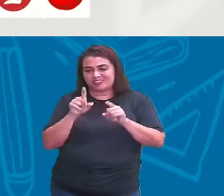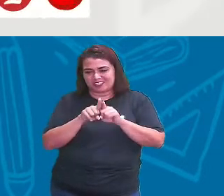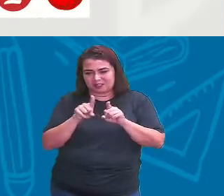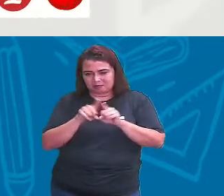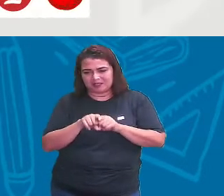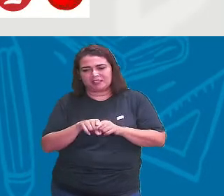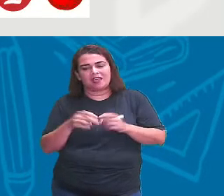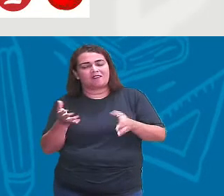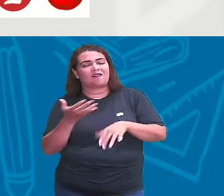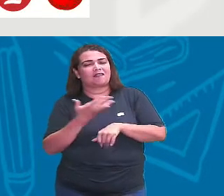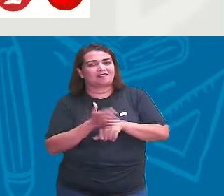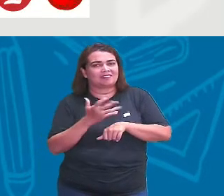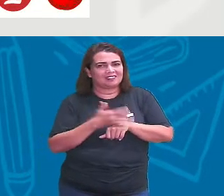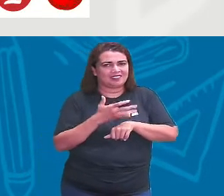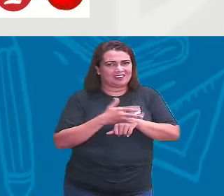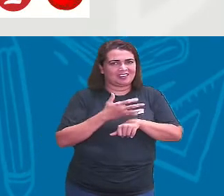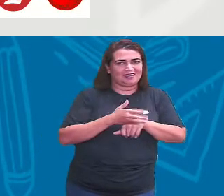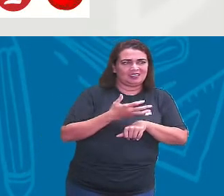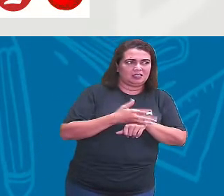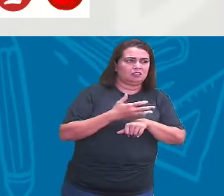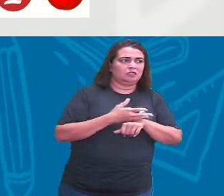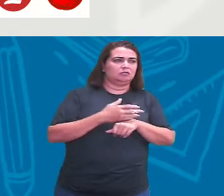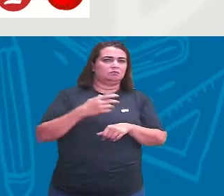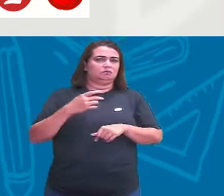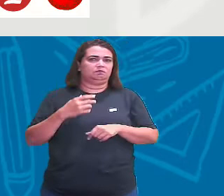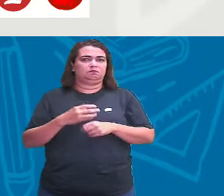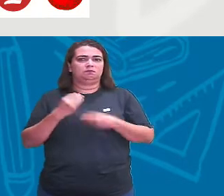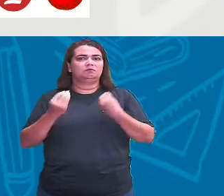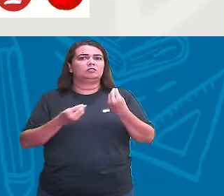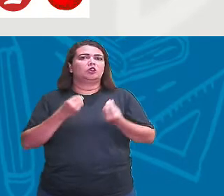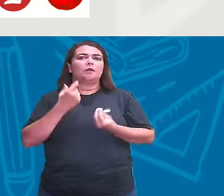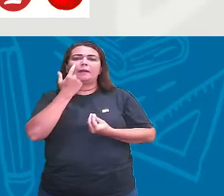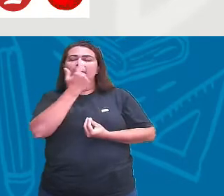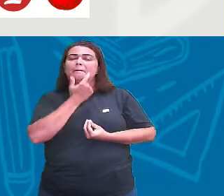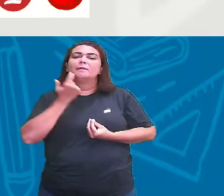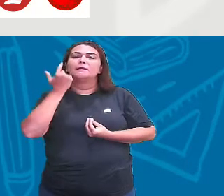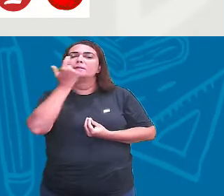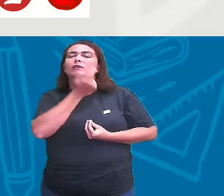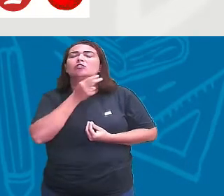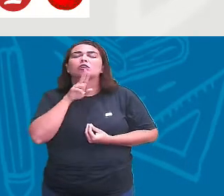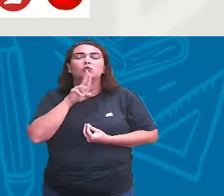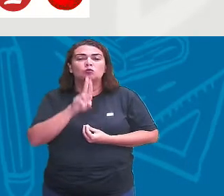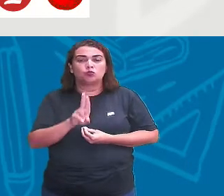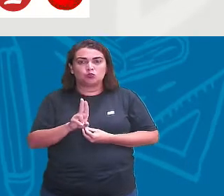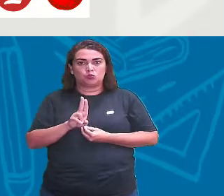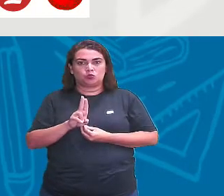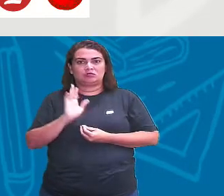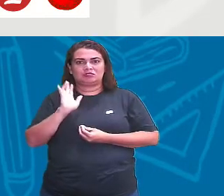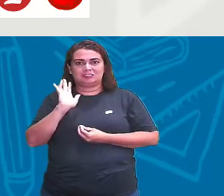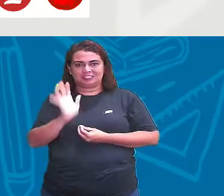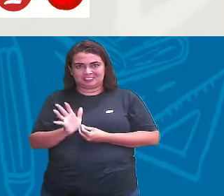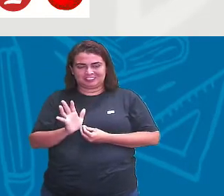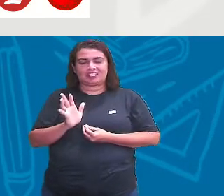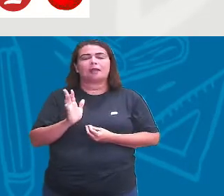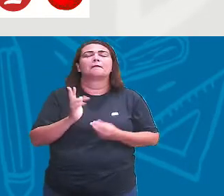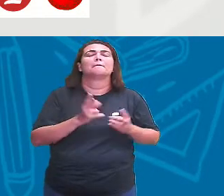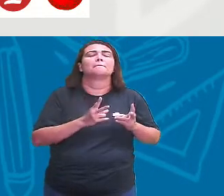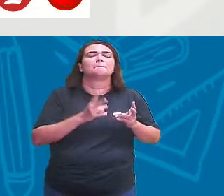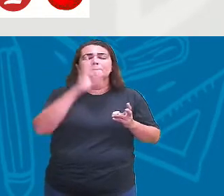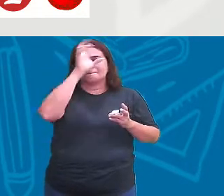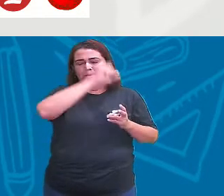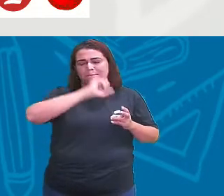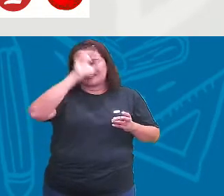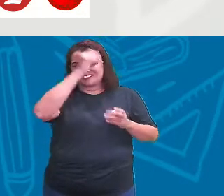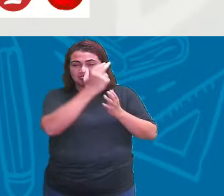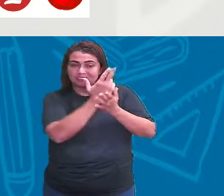certo? Agora, ó, a gente vai treinar o som da letra U. A gente já viu qual é o desenho e agora a gente